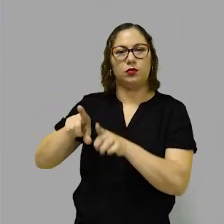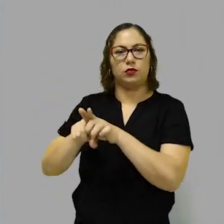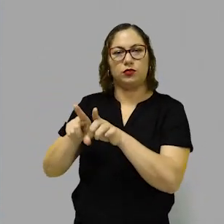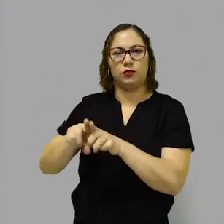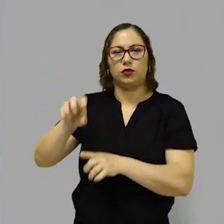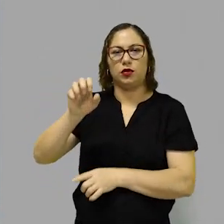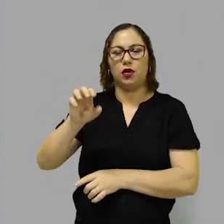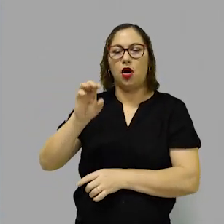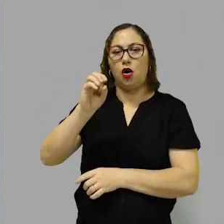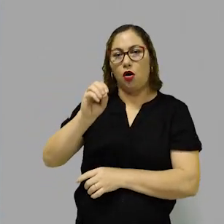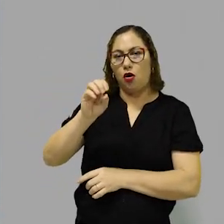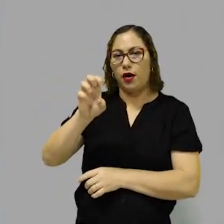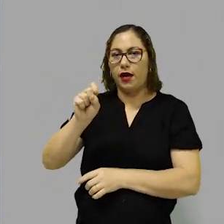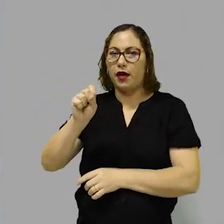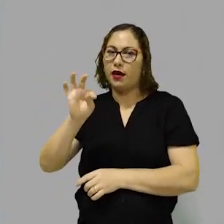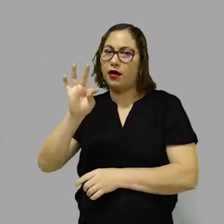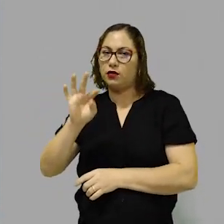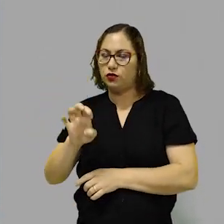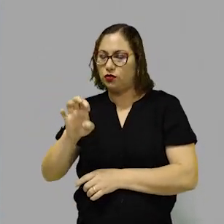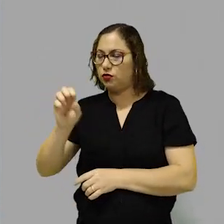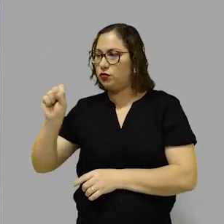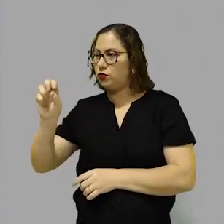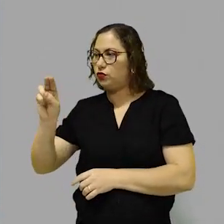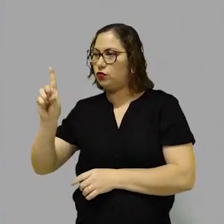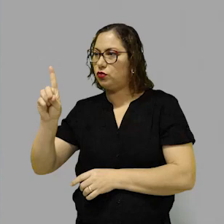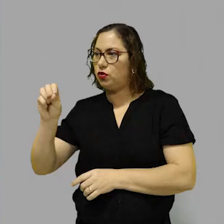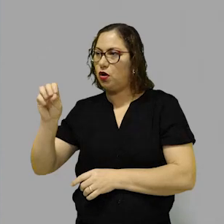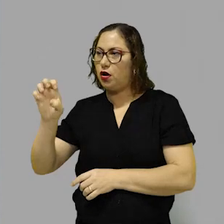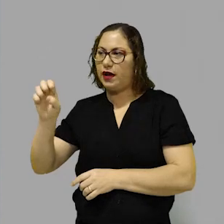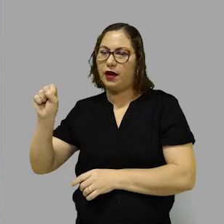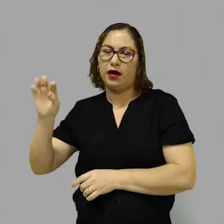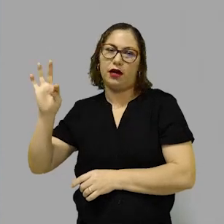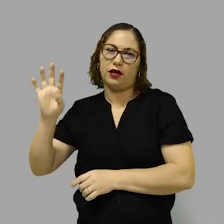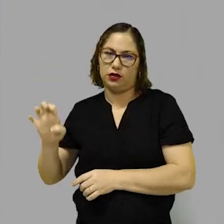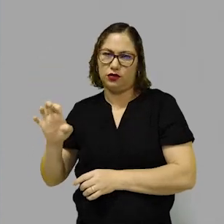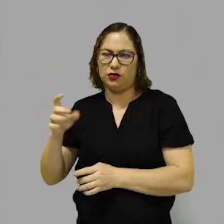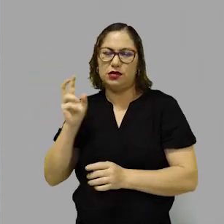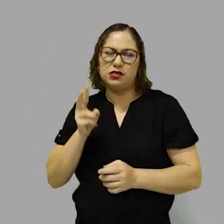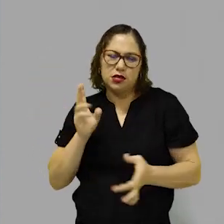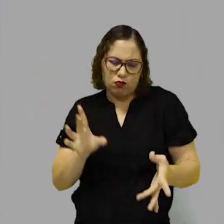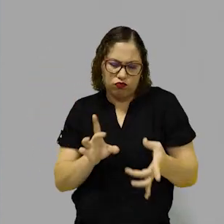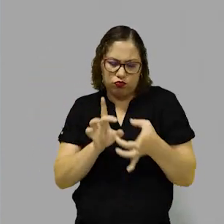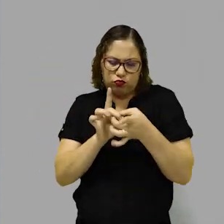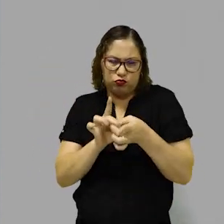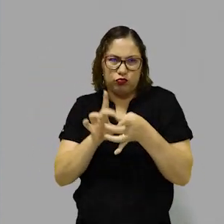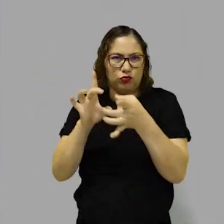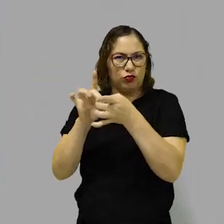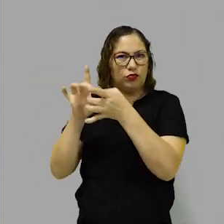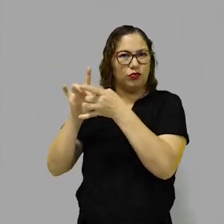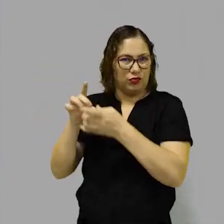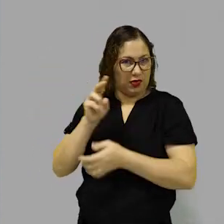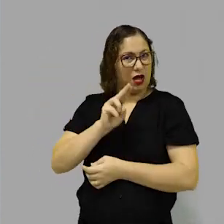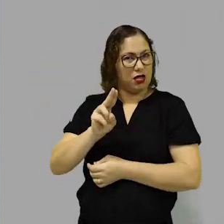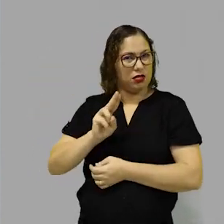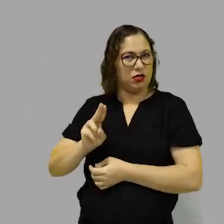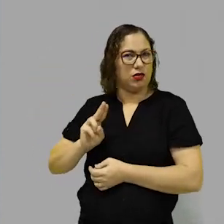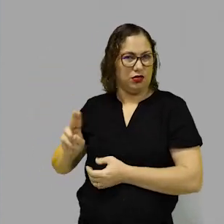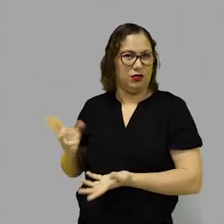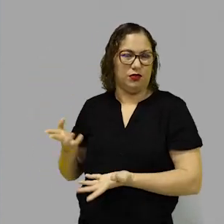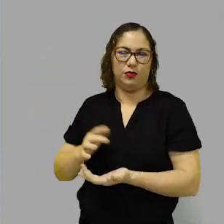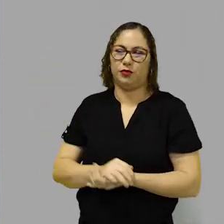oeste-sudoeste. Veja que não é difícil. Entre o oeste e o noroeste, nós temos o